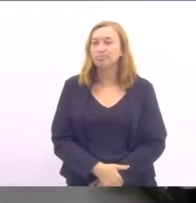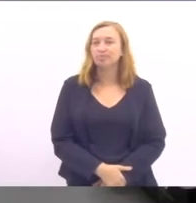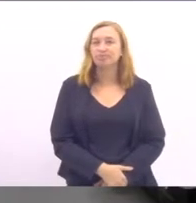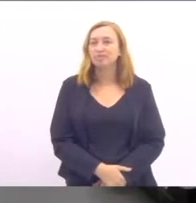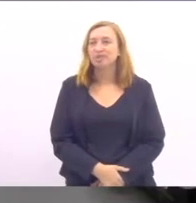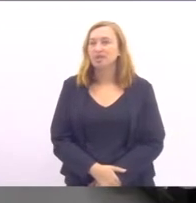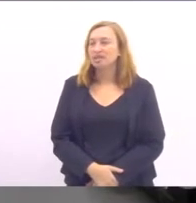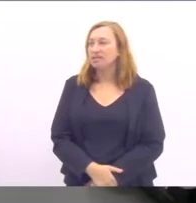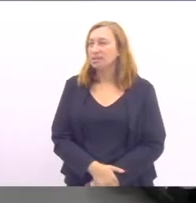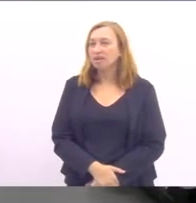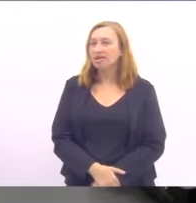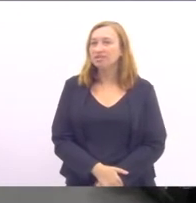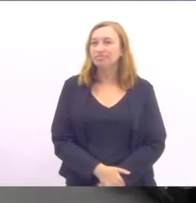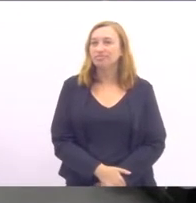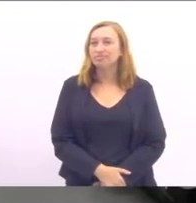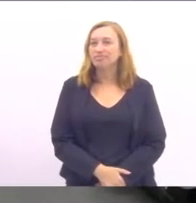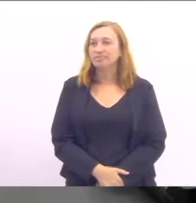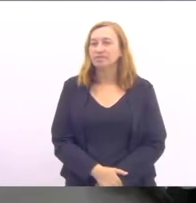Microfone.